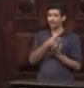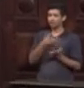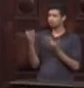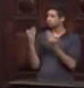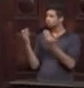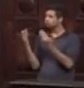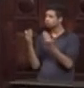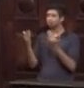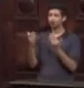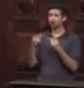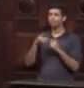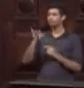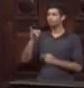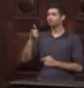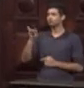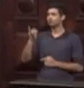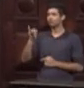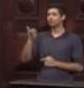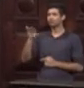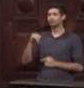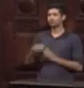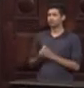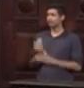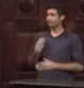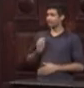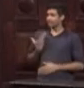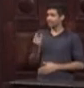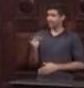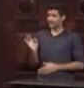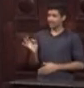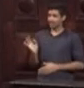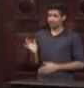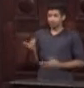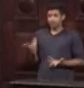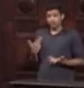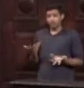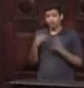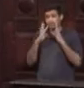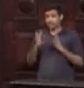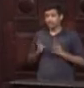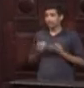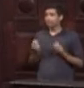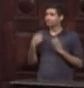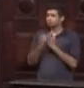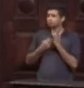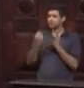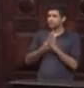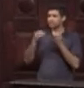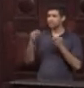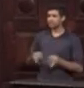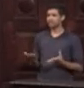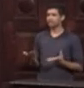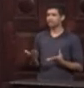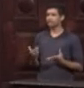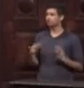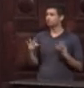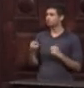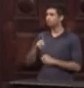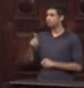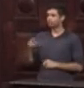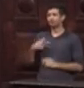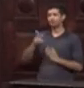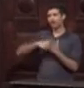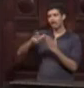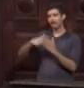Ela se baseia num dispositivo que ainda não existe. Portanto, eu queria chamar a atenção para a luta justa dos professores de arte da